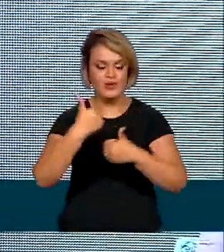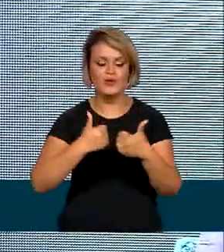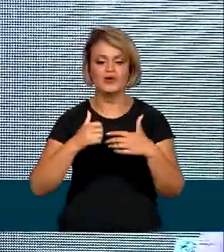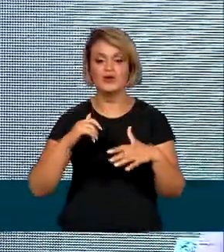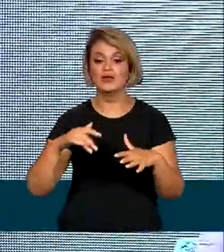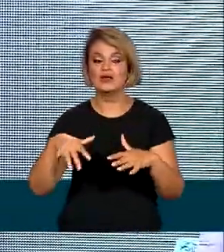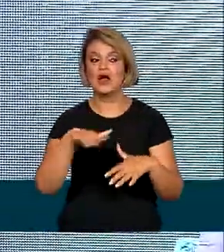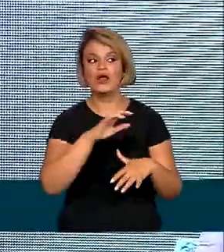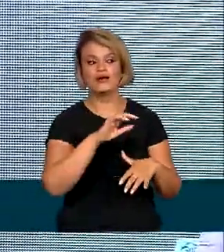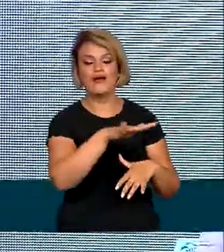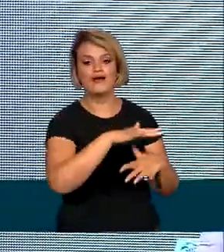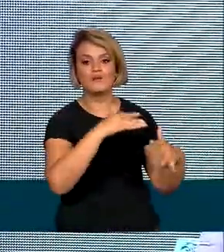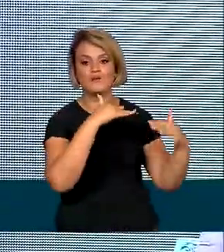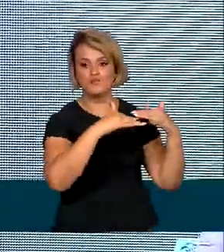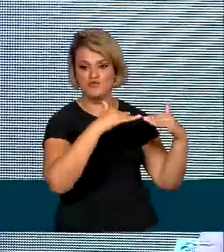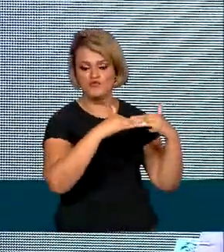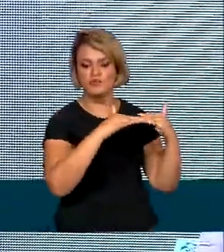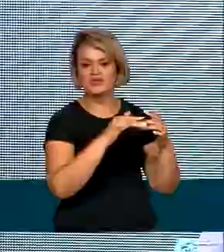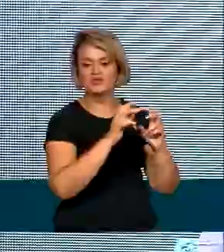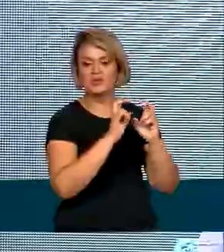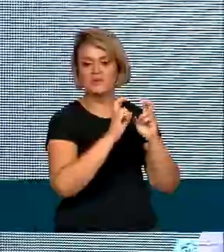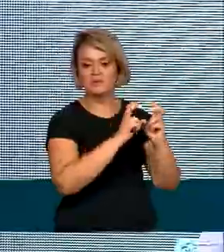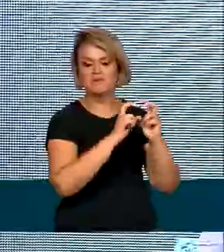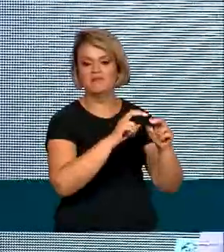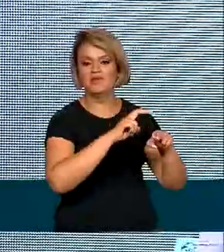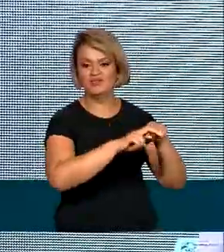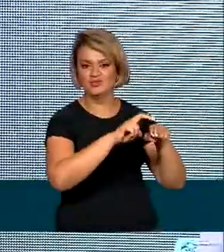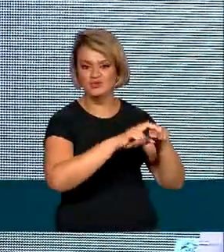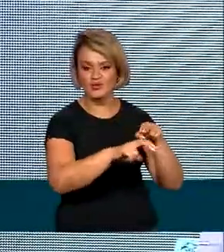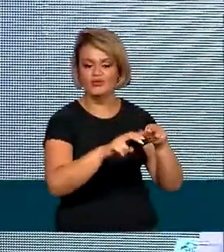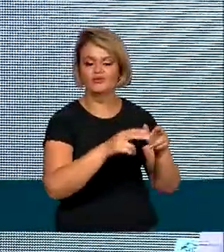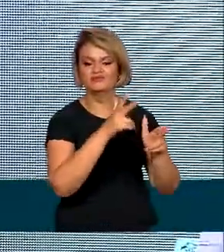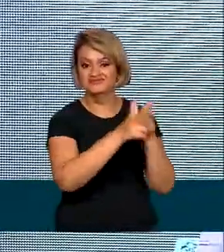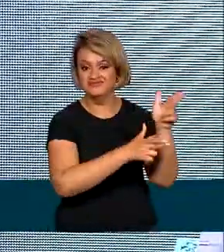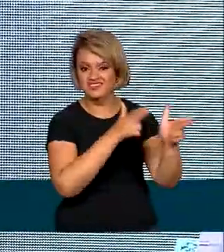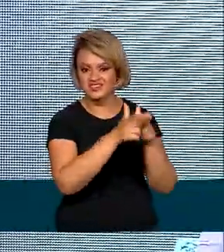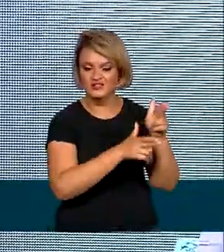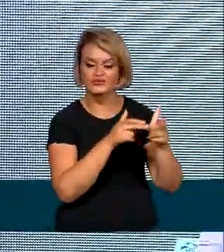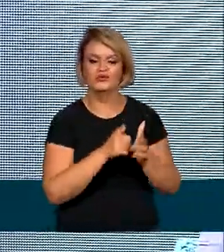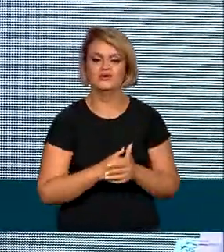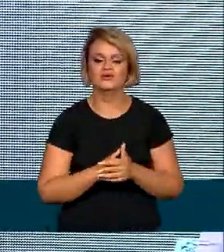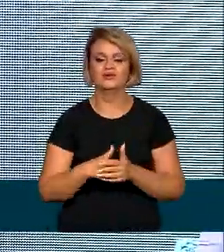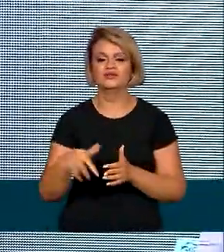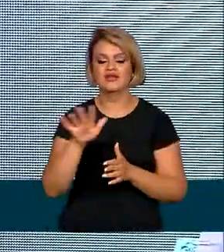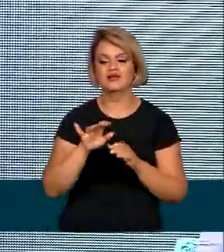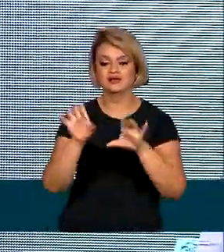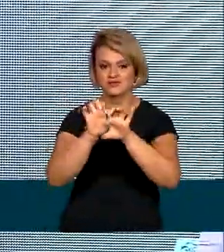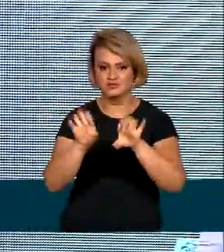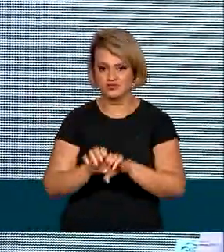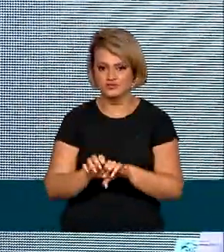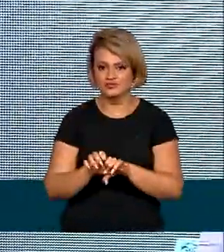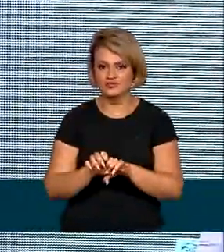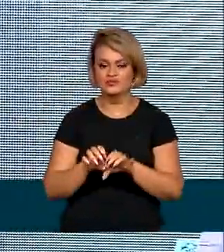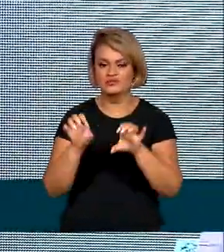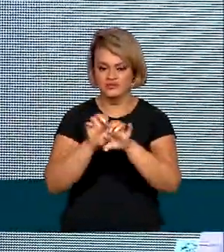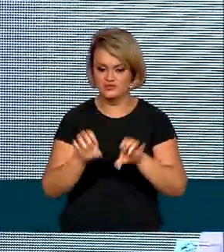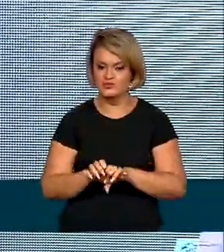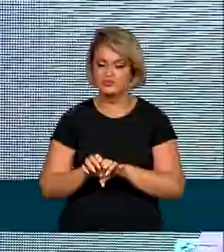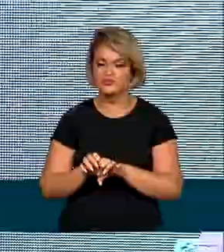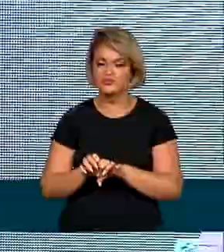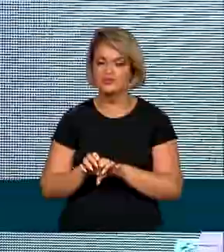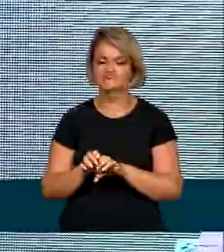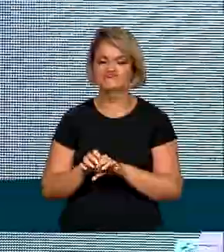mobilidade com metrô monotrilho na área da infraestrutura com Associação